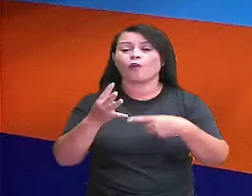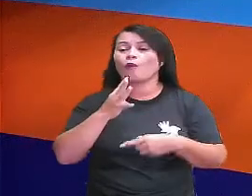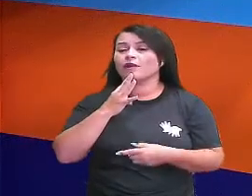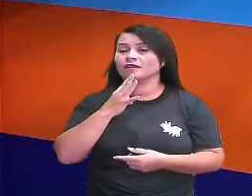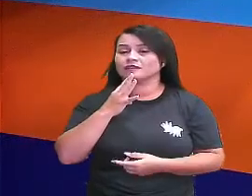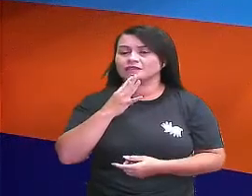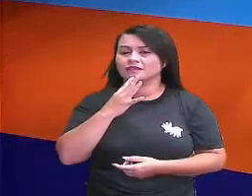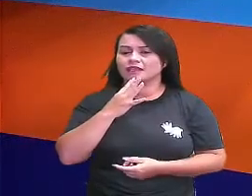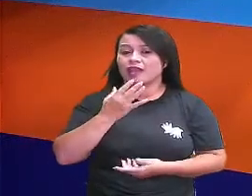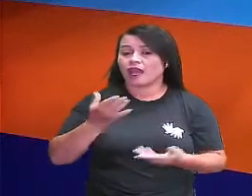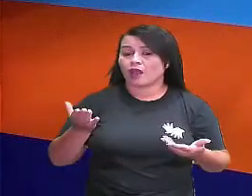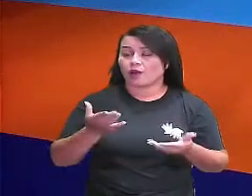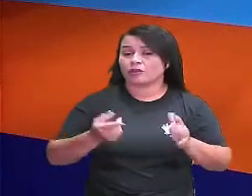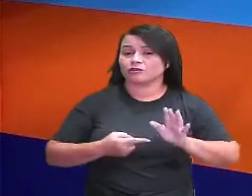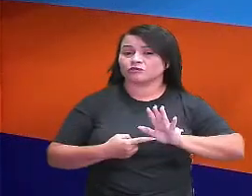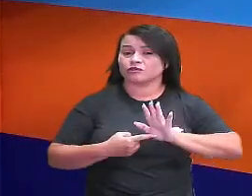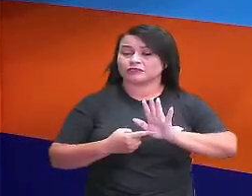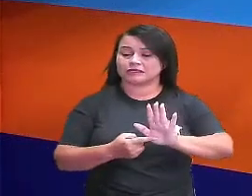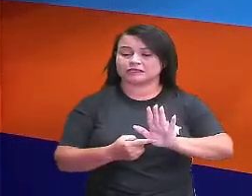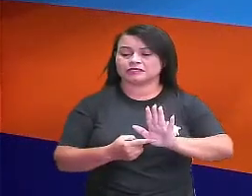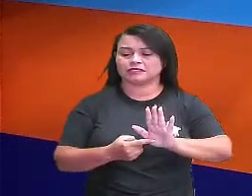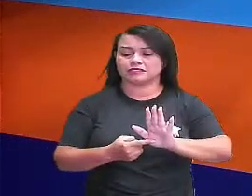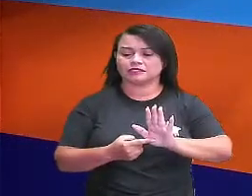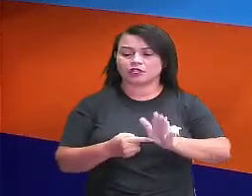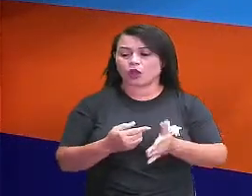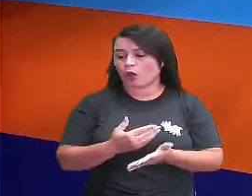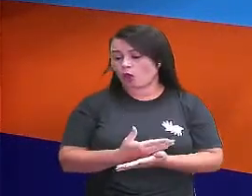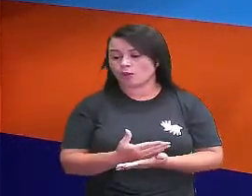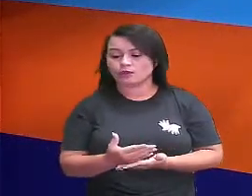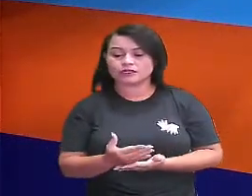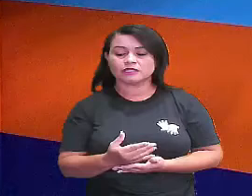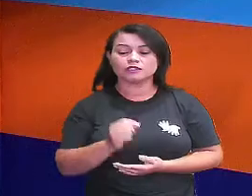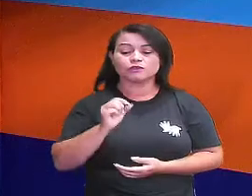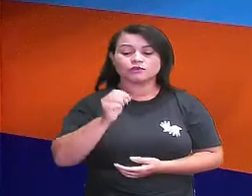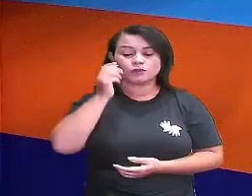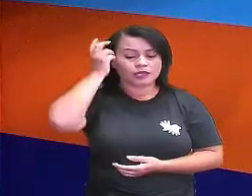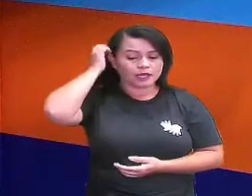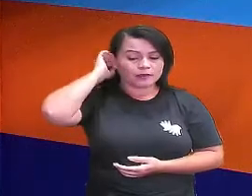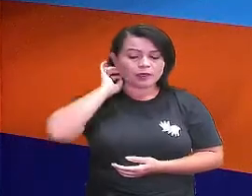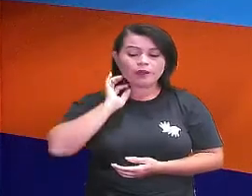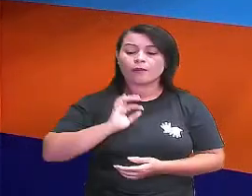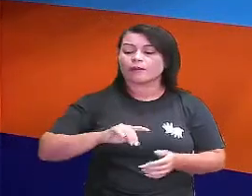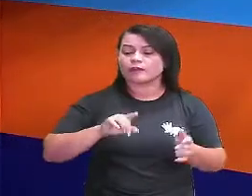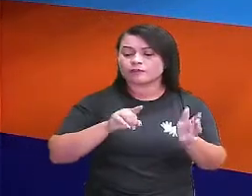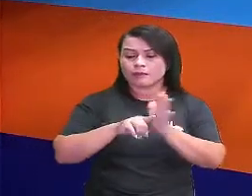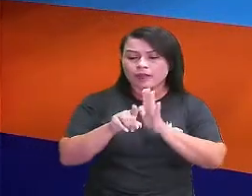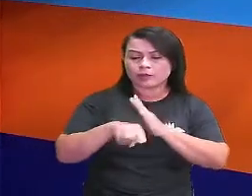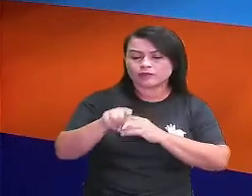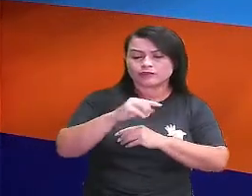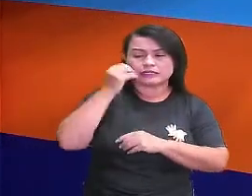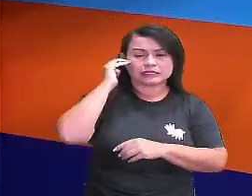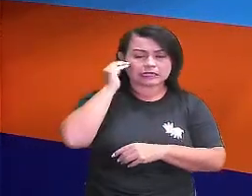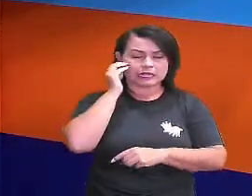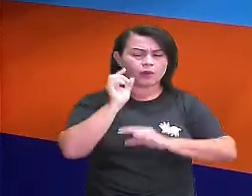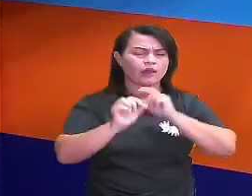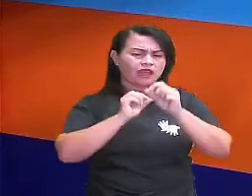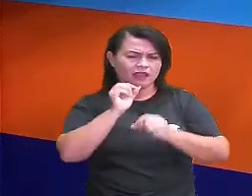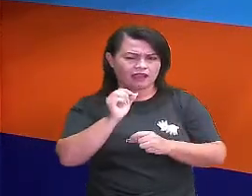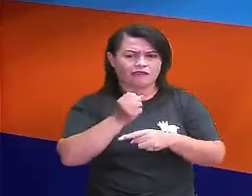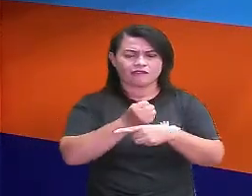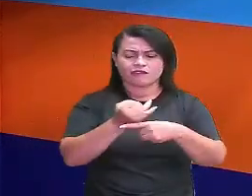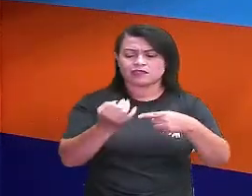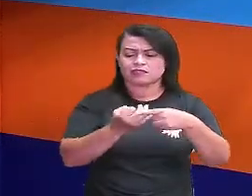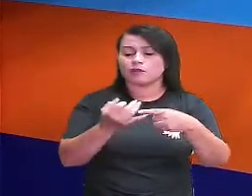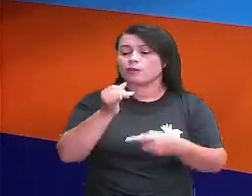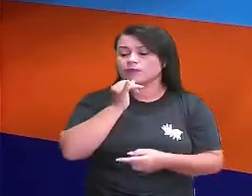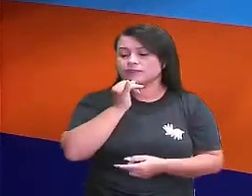aí, eu trouxe para vocês, logo de início, um questionamentozinho para a gente pegar a ideia de fração. Vê